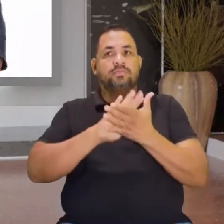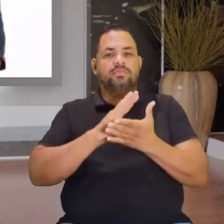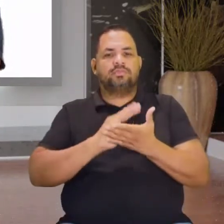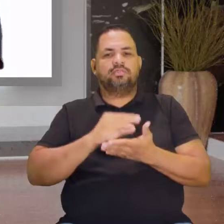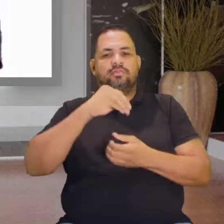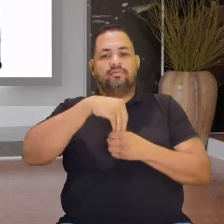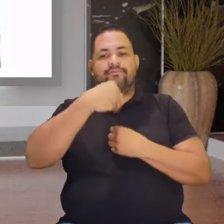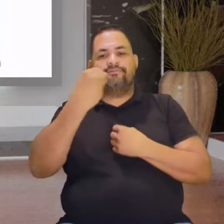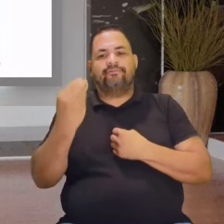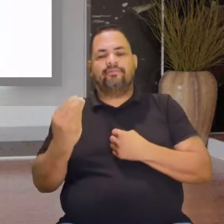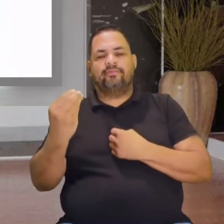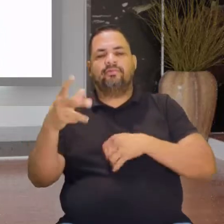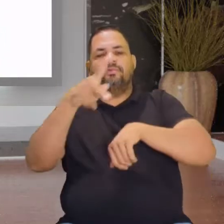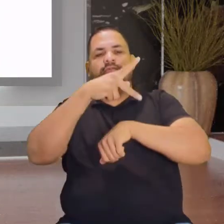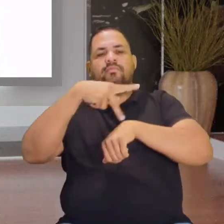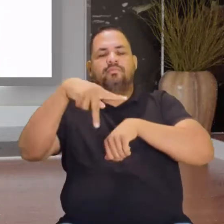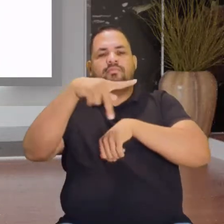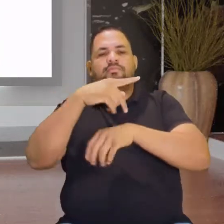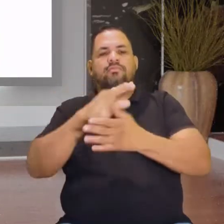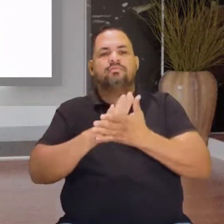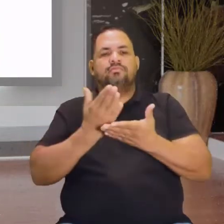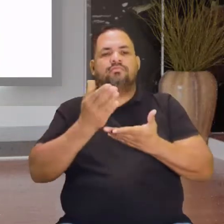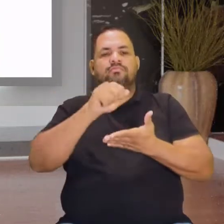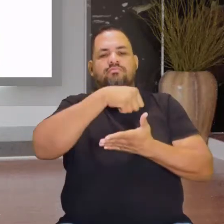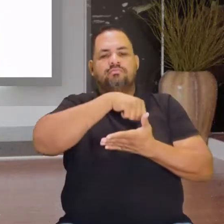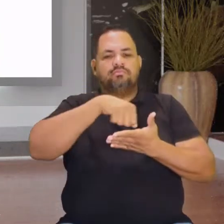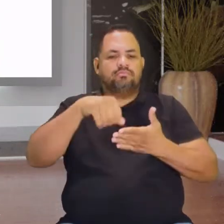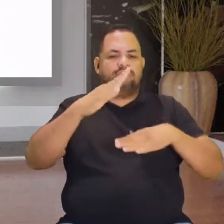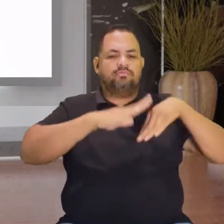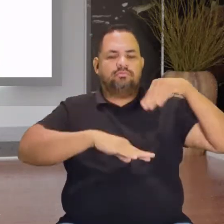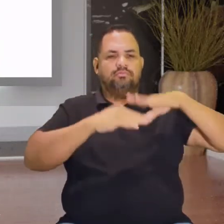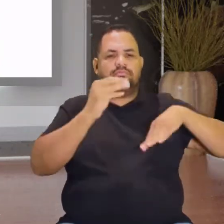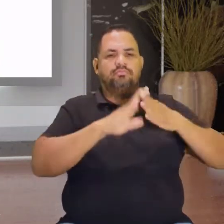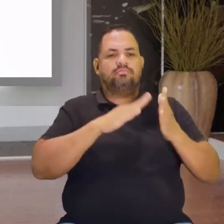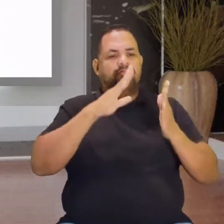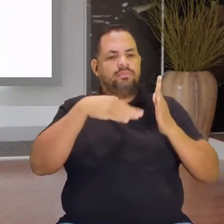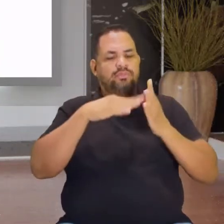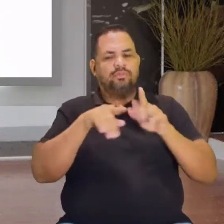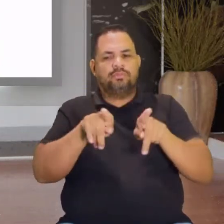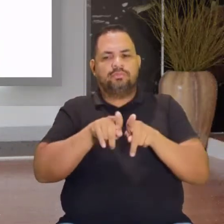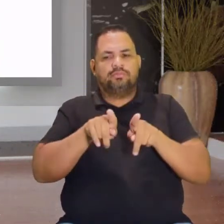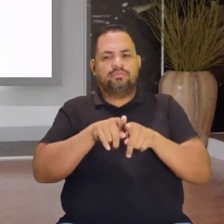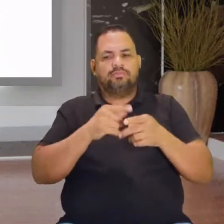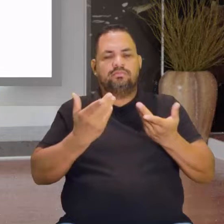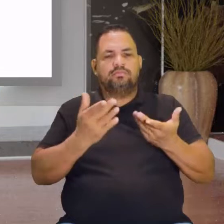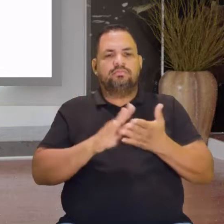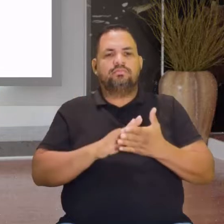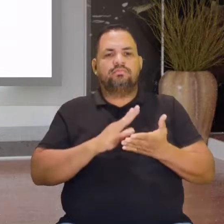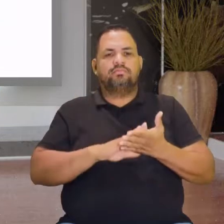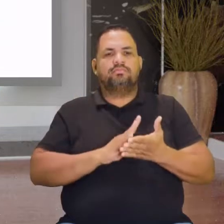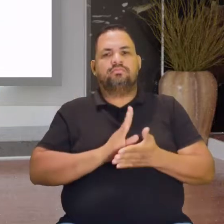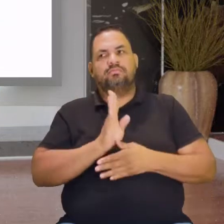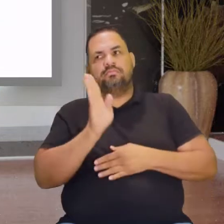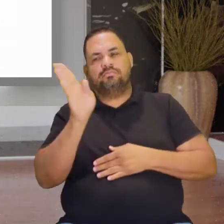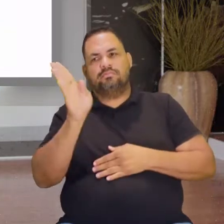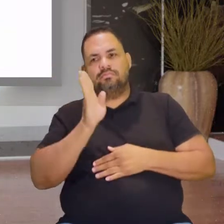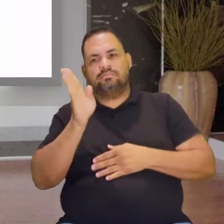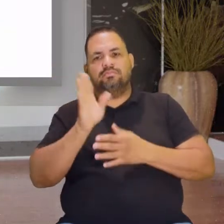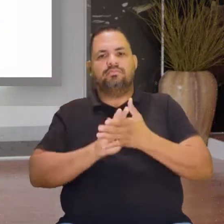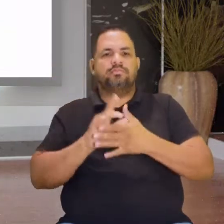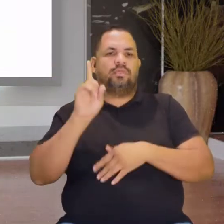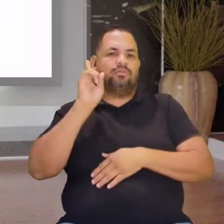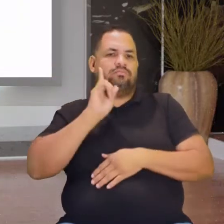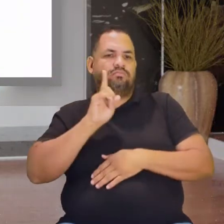fora. Então, muitos artistas, escritores e pintores, né, foram como a Anitta, foi para os